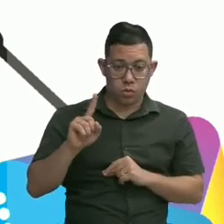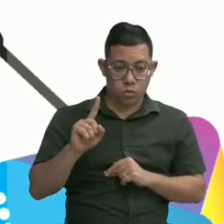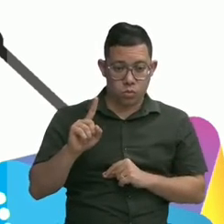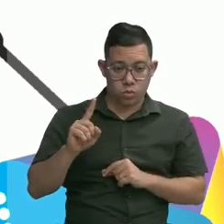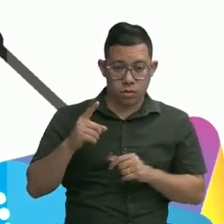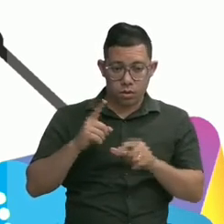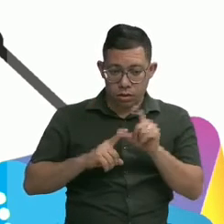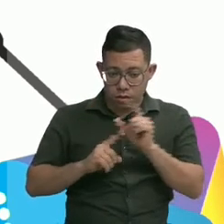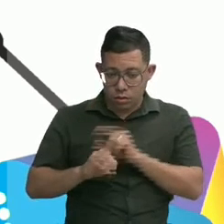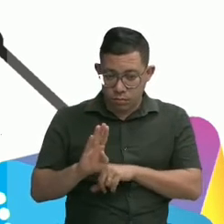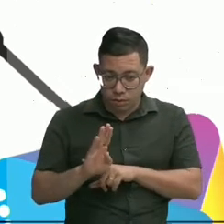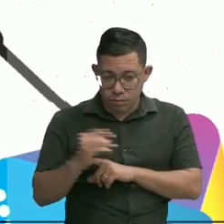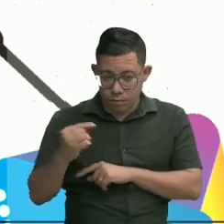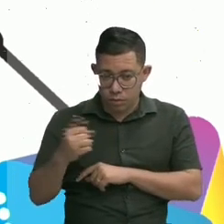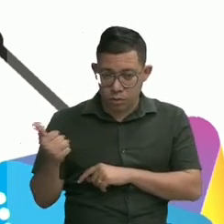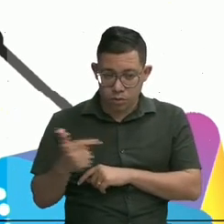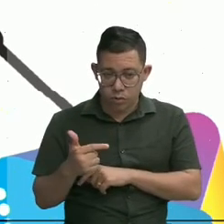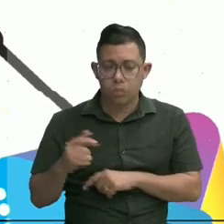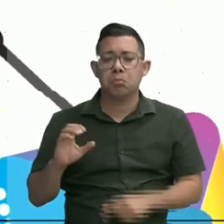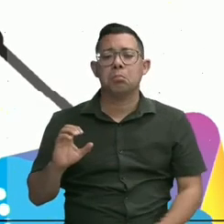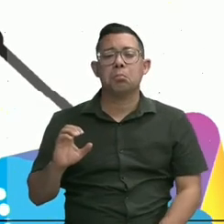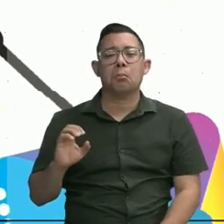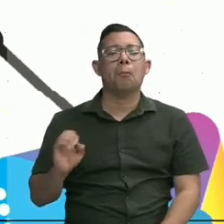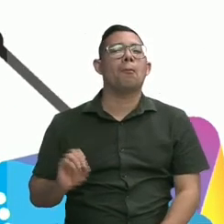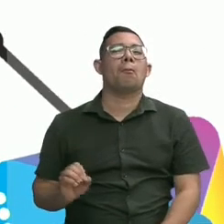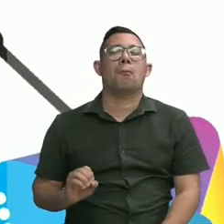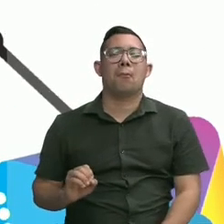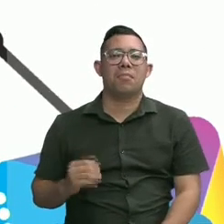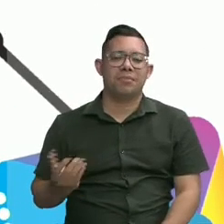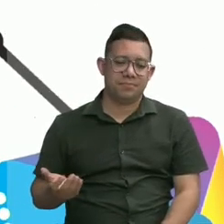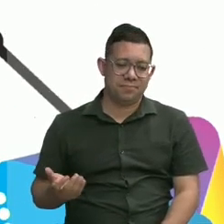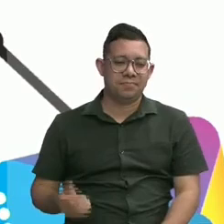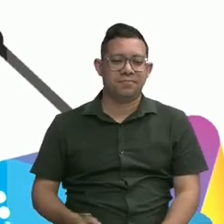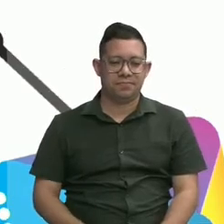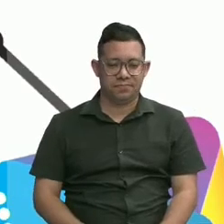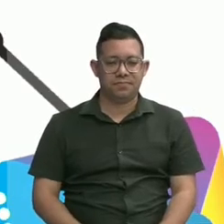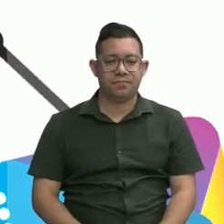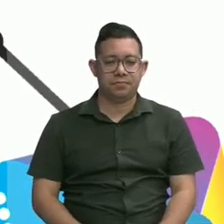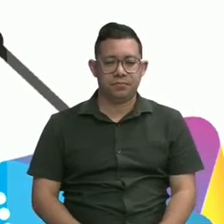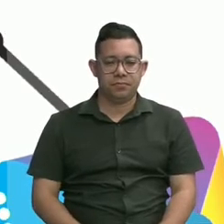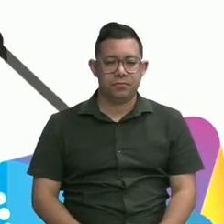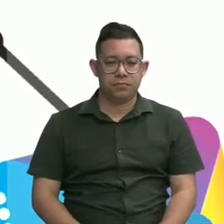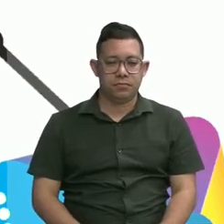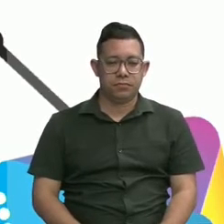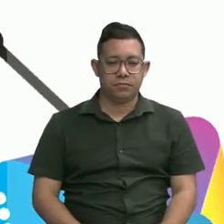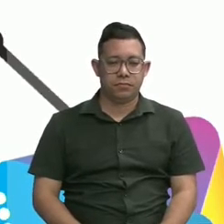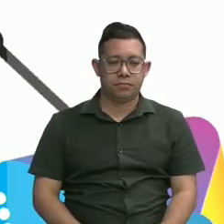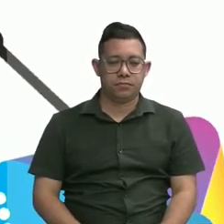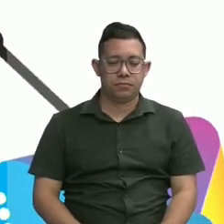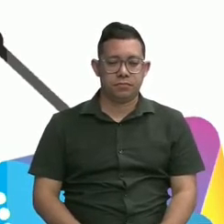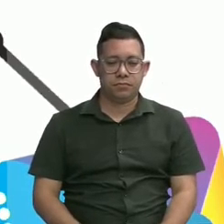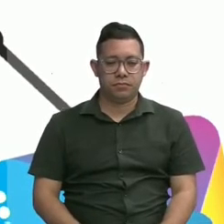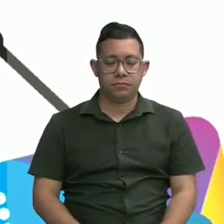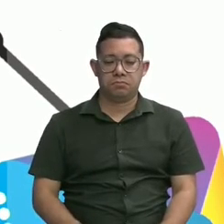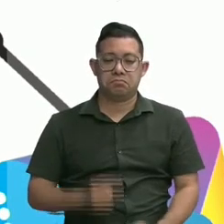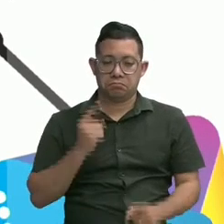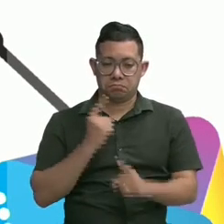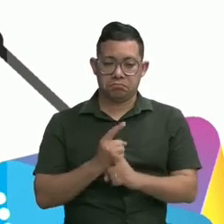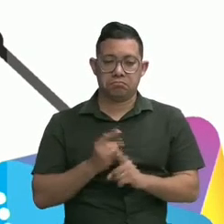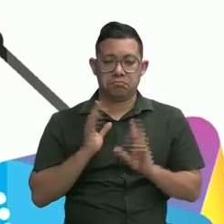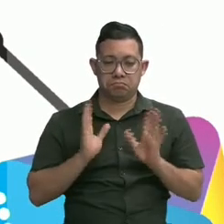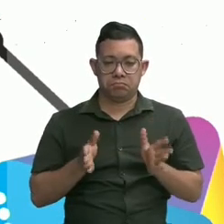um e o bebo ali menos 12 e o seu não tem você vale zera tá então já descobri a equação